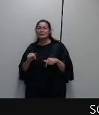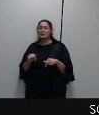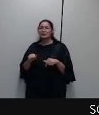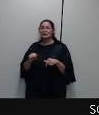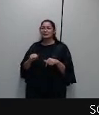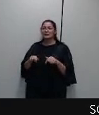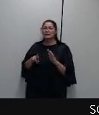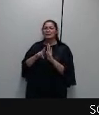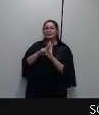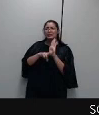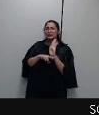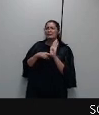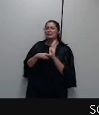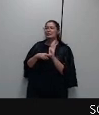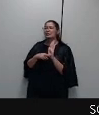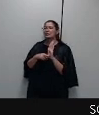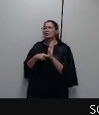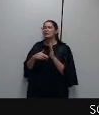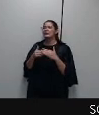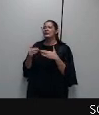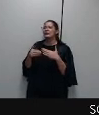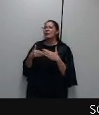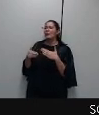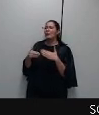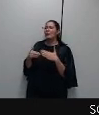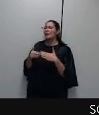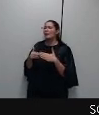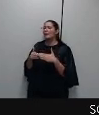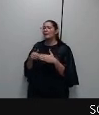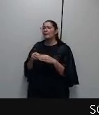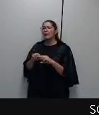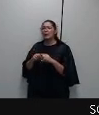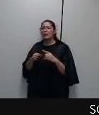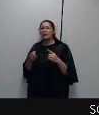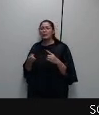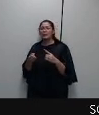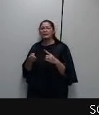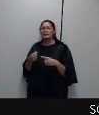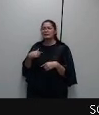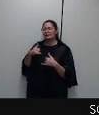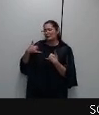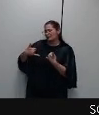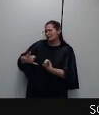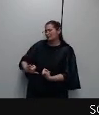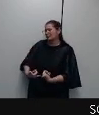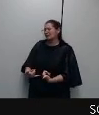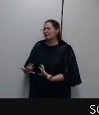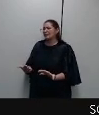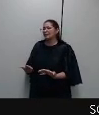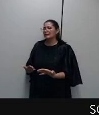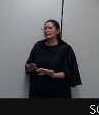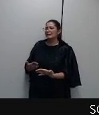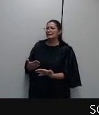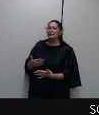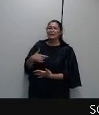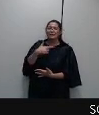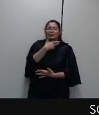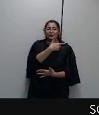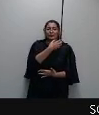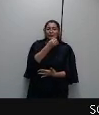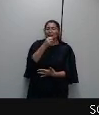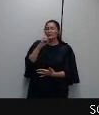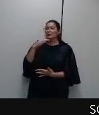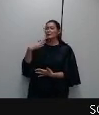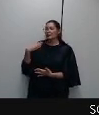patrimonial os prazo decadencial nem sofreu e nasce de cimento em 2004 É